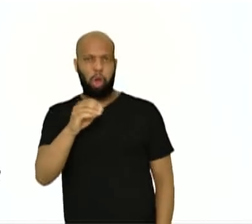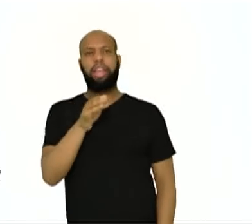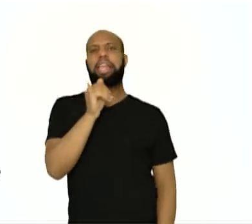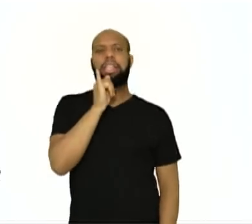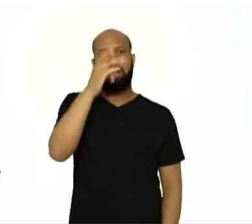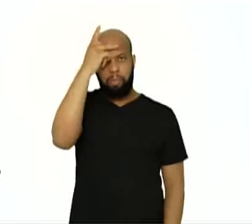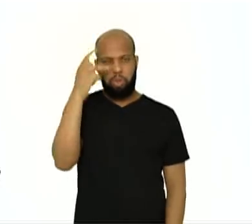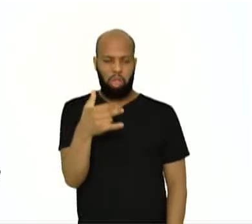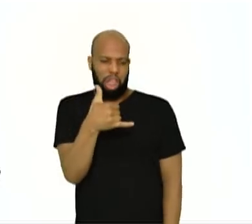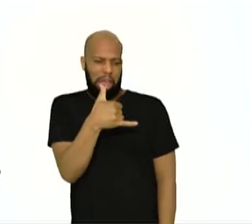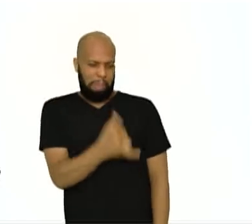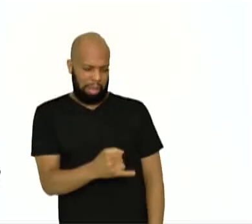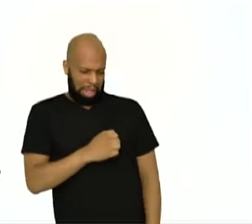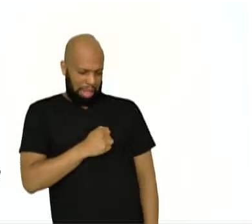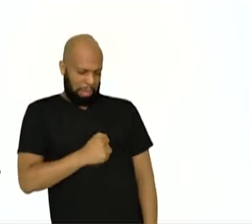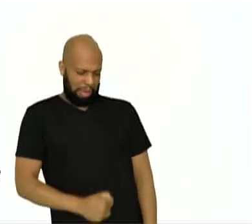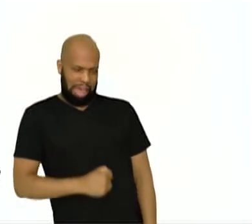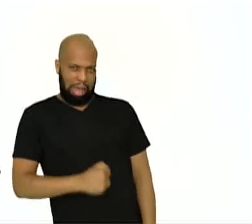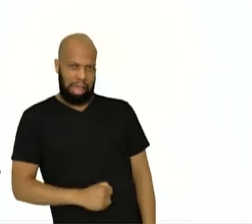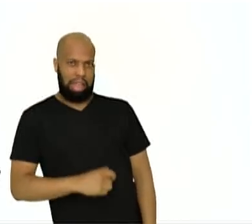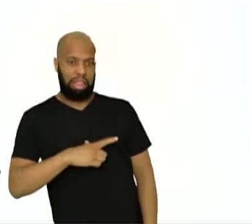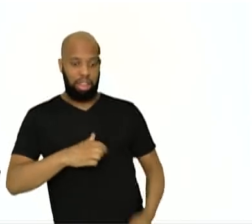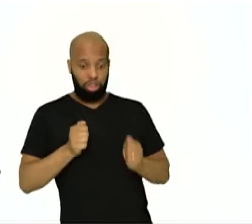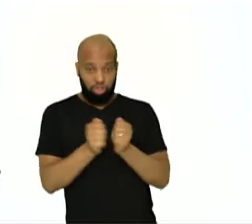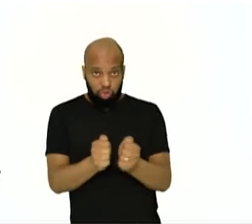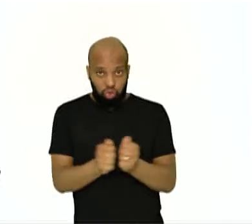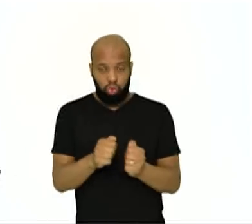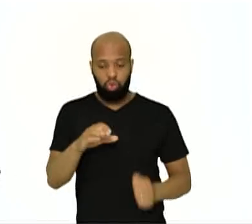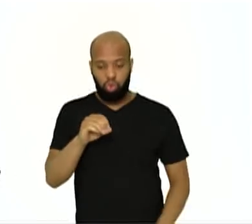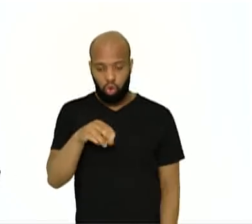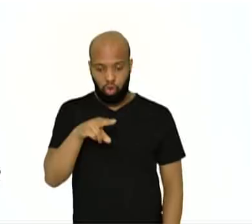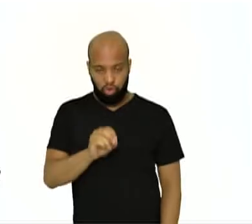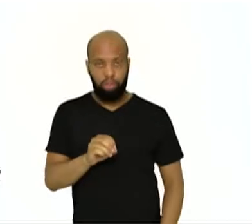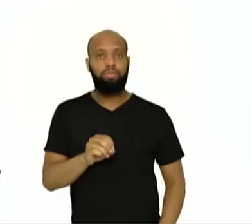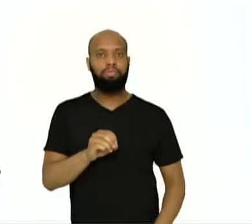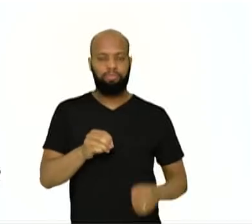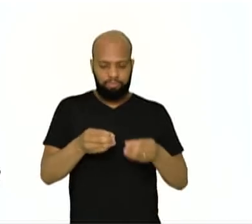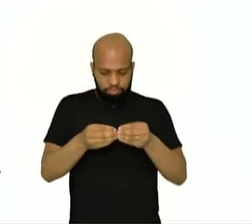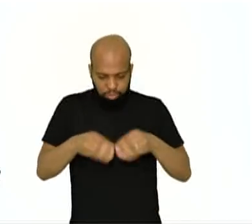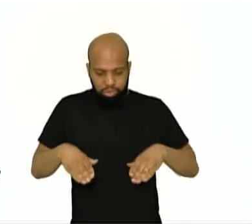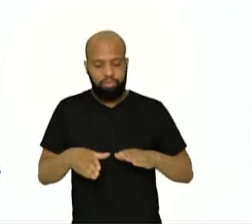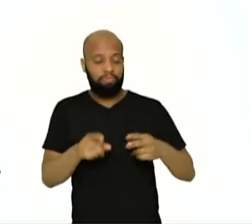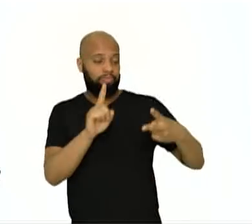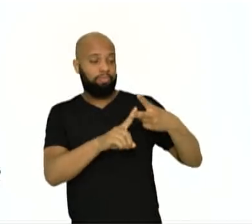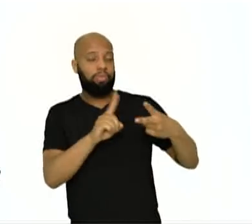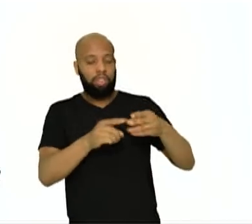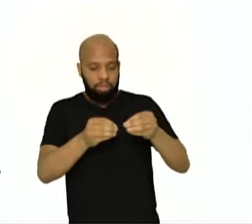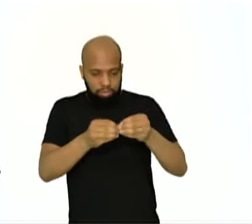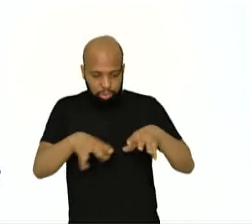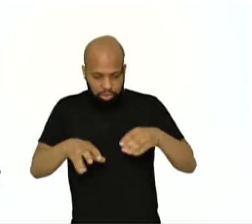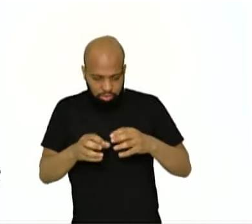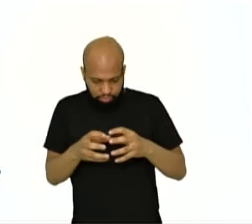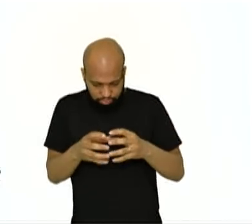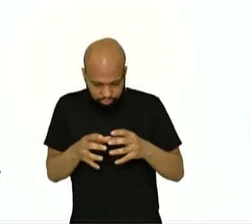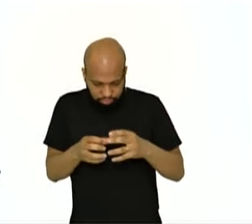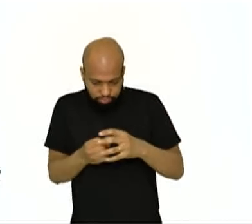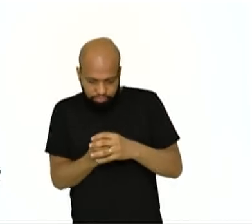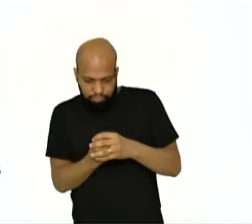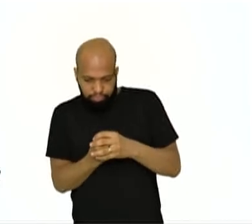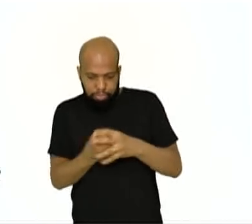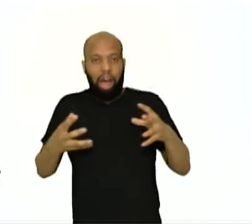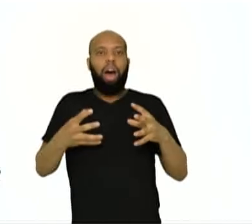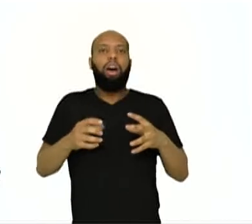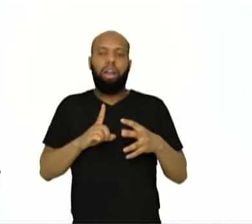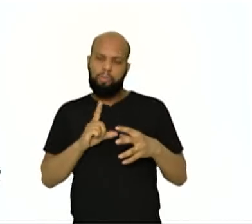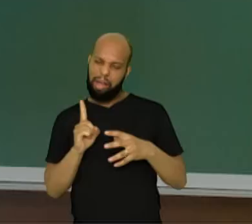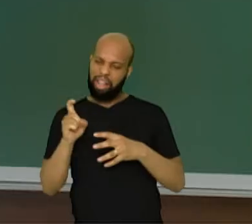ao defecar, ao fazer o cocô, os ovos vão sair nessas fezes. Segundo ponto, os ovos eclodem, ou seja, passam por